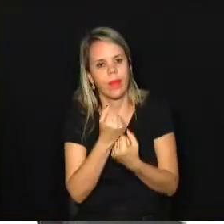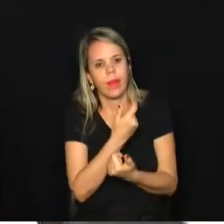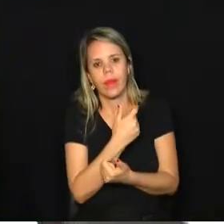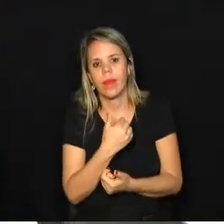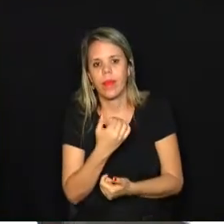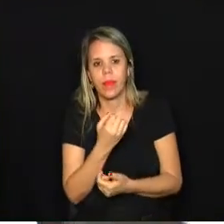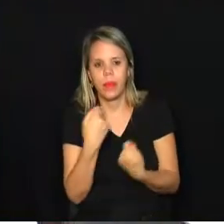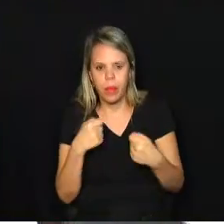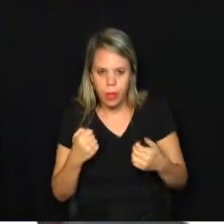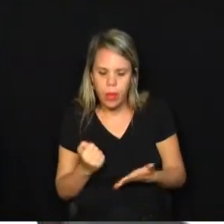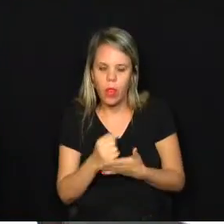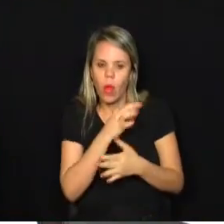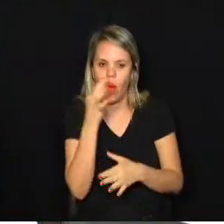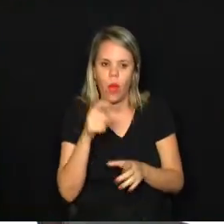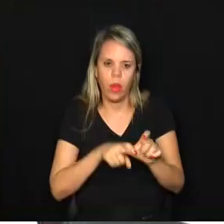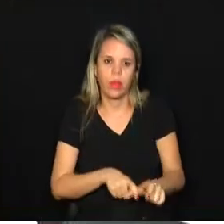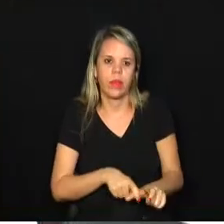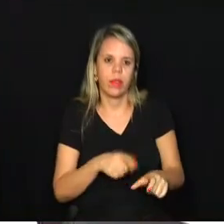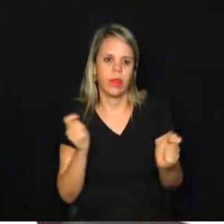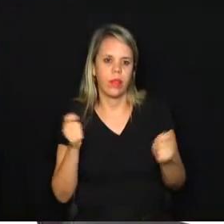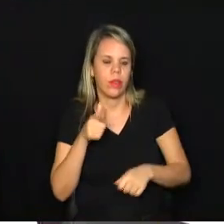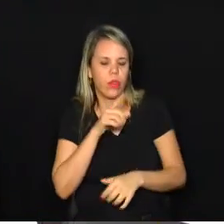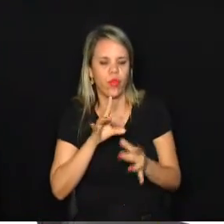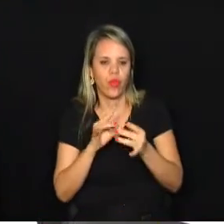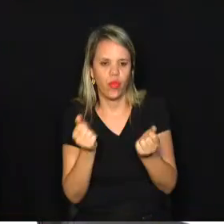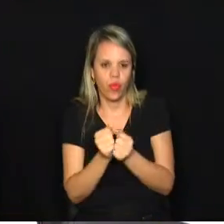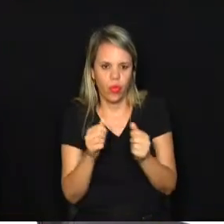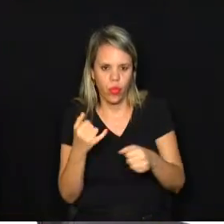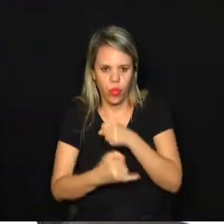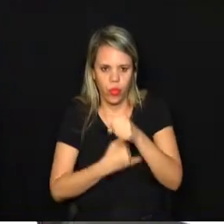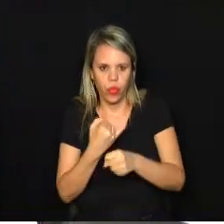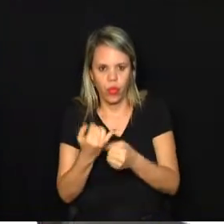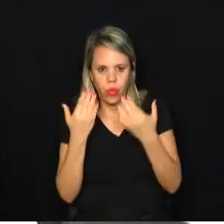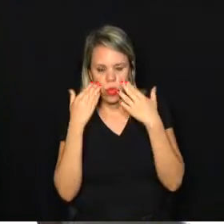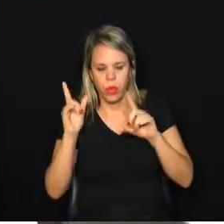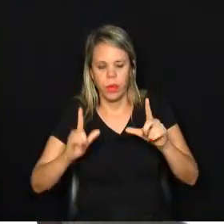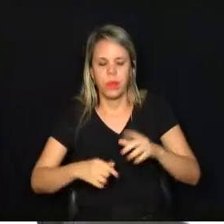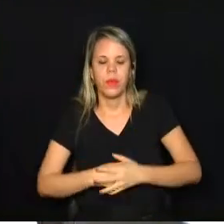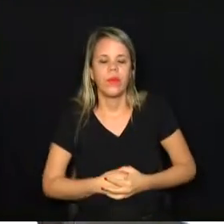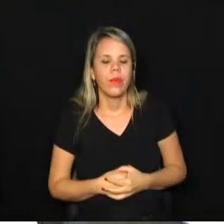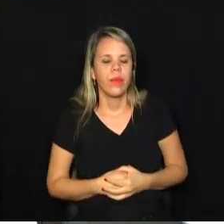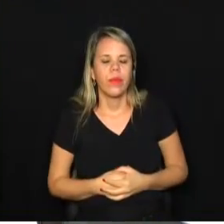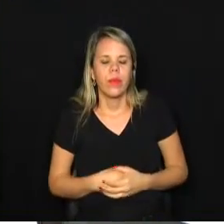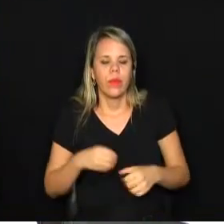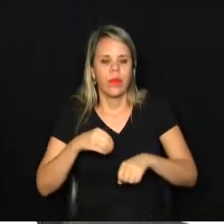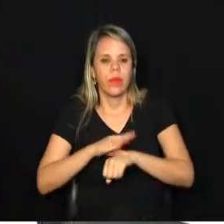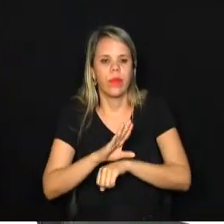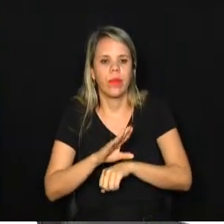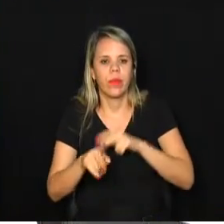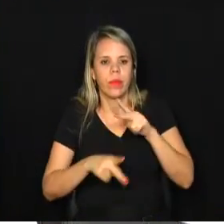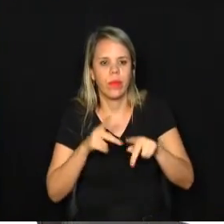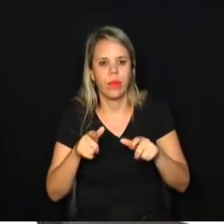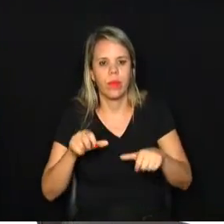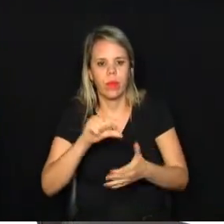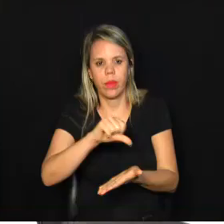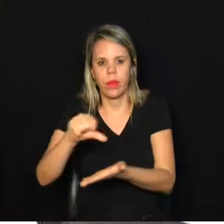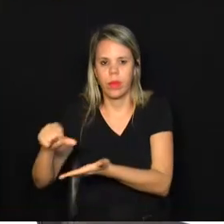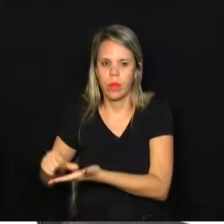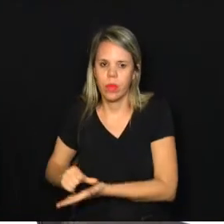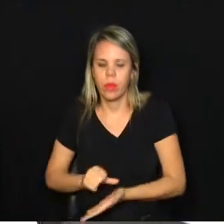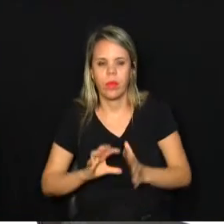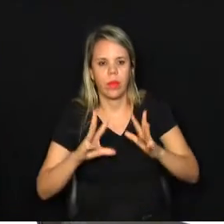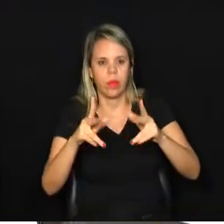não seria possível que estivéssemos todos juntos aqui e transmitindo para a região metropolitana